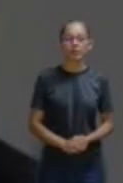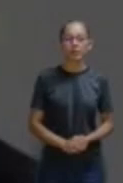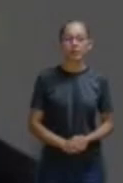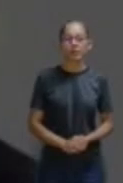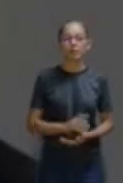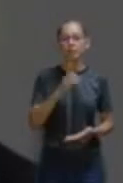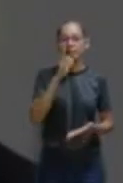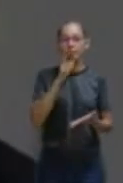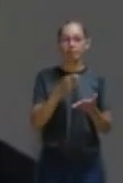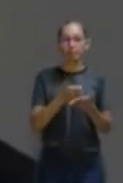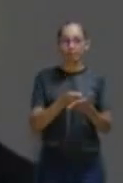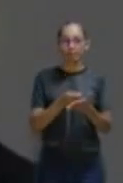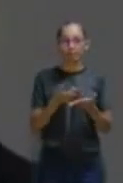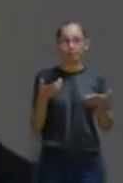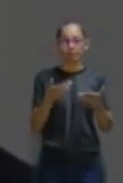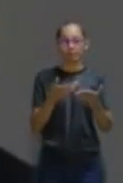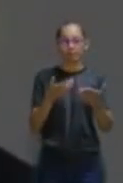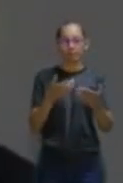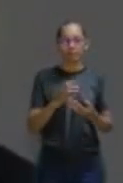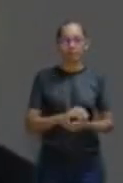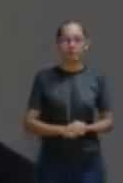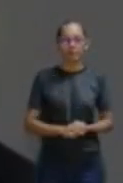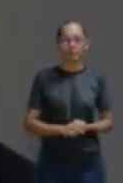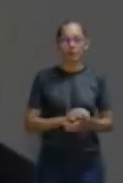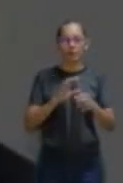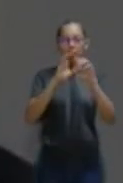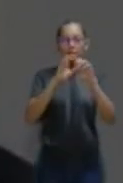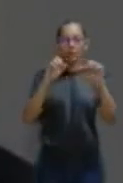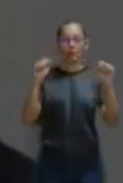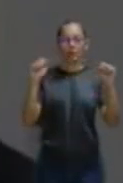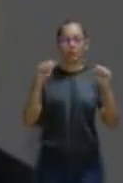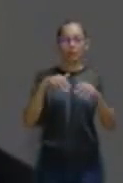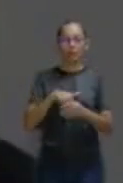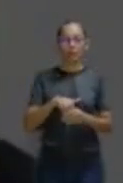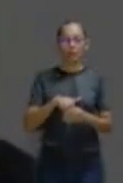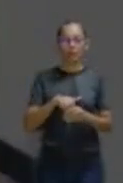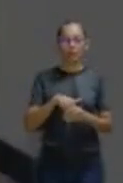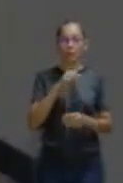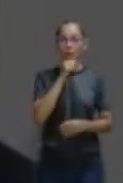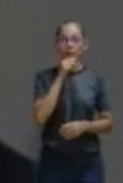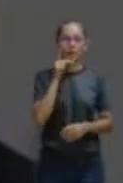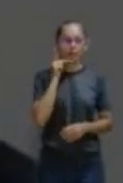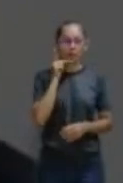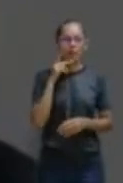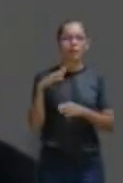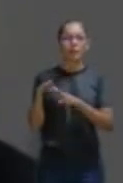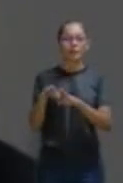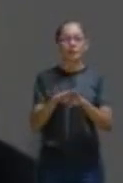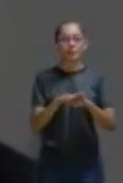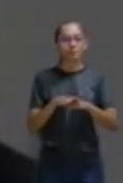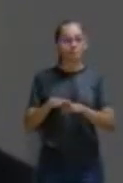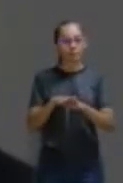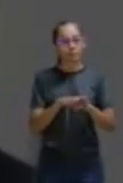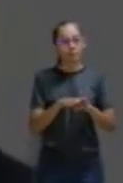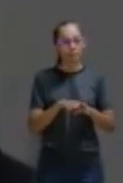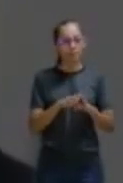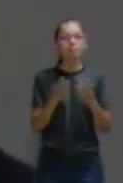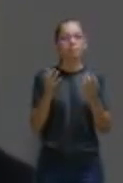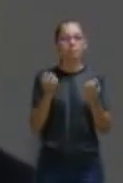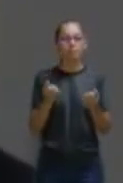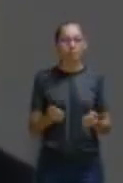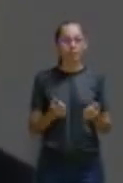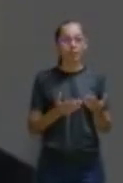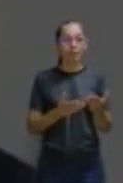Então, decisão, Tribunal Regional Eleitoral do Estado do Amapá, a unanimidade, aprovou